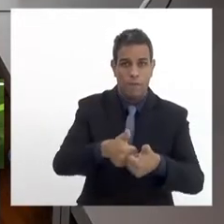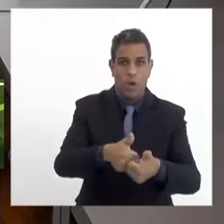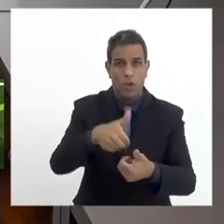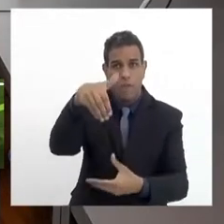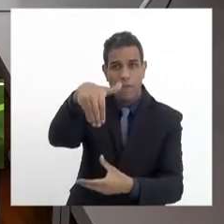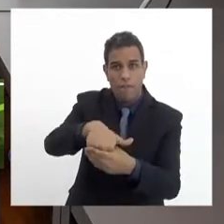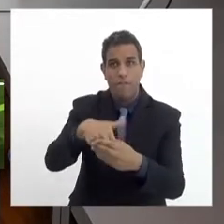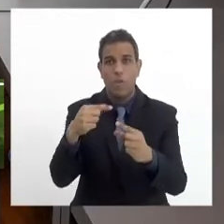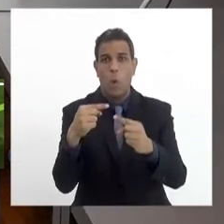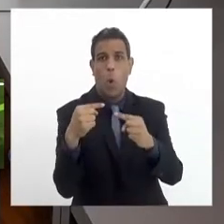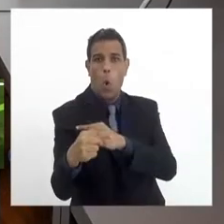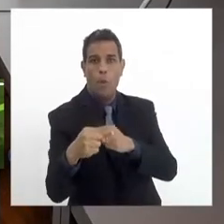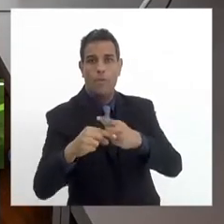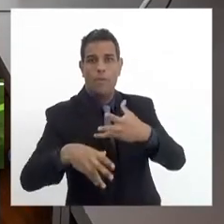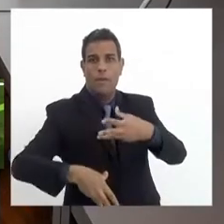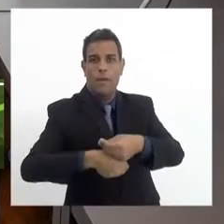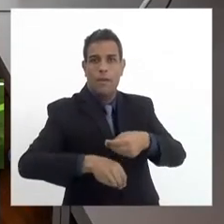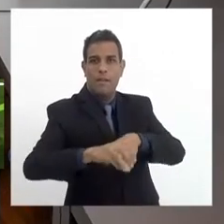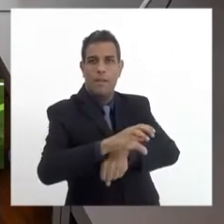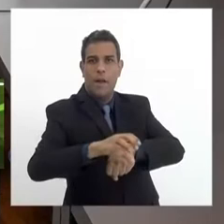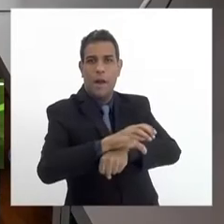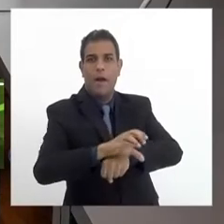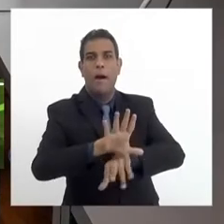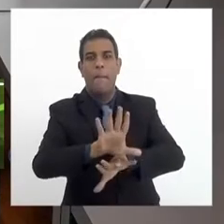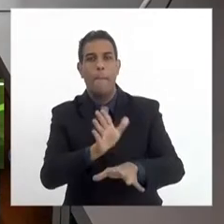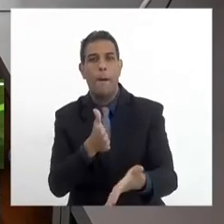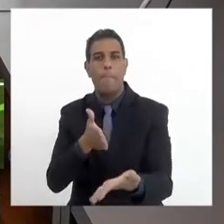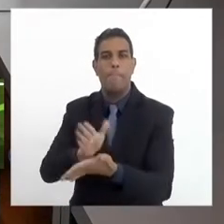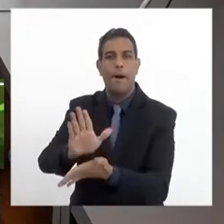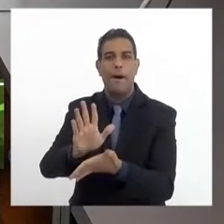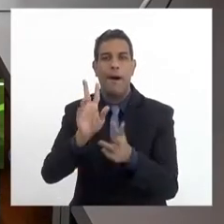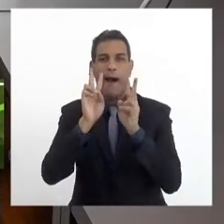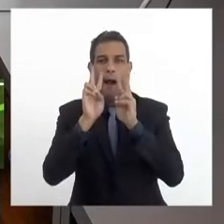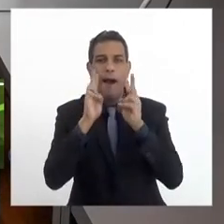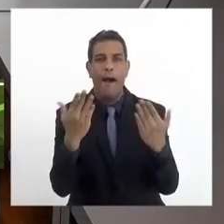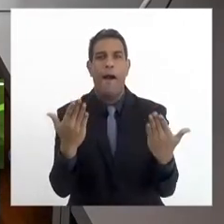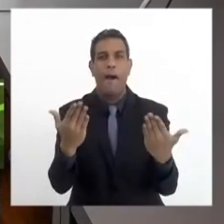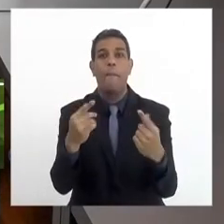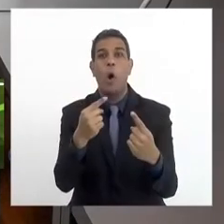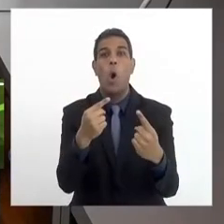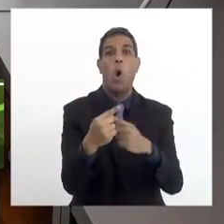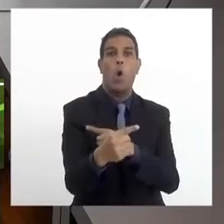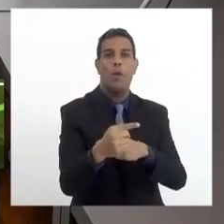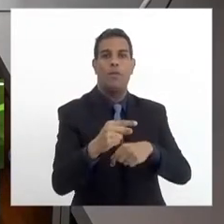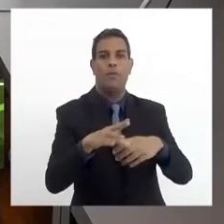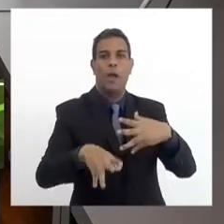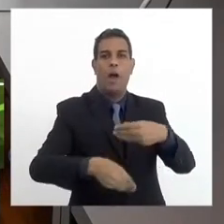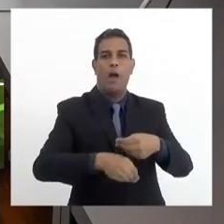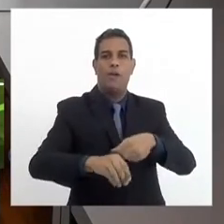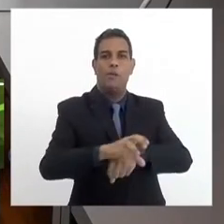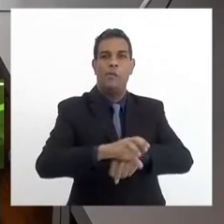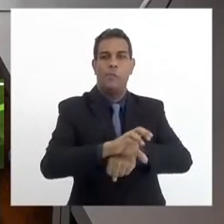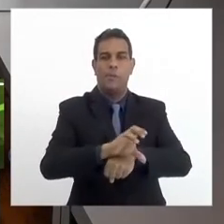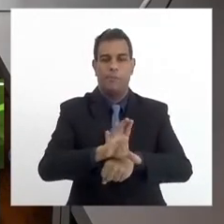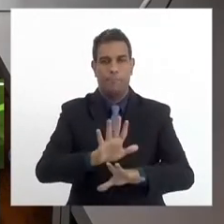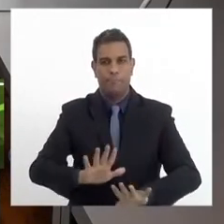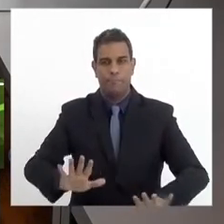Sim. Parecer, então, sim, presidente. Aprovado, parecer contrário à emenda. Em discussão e votação,